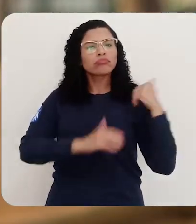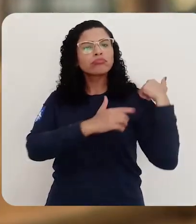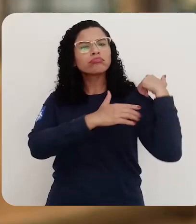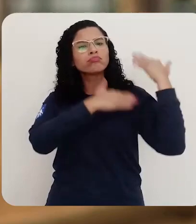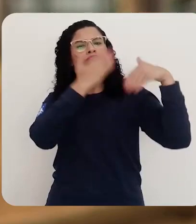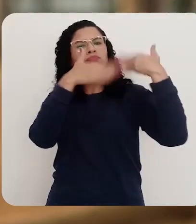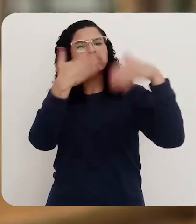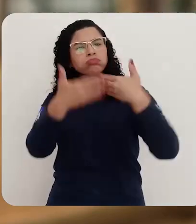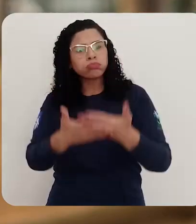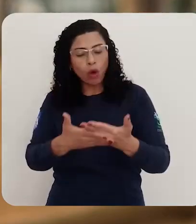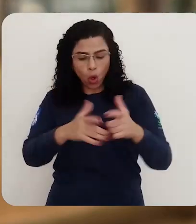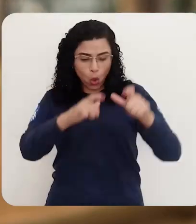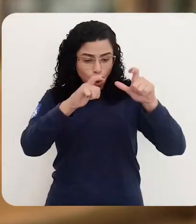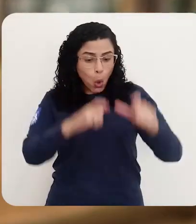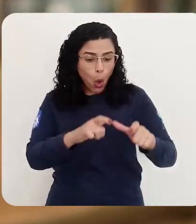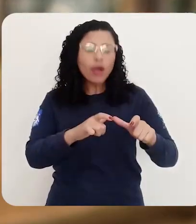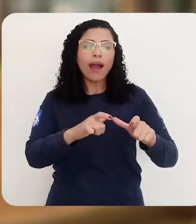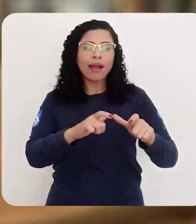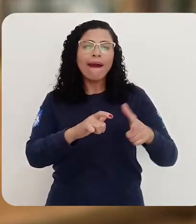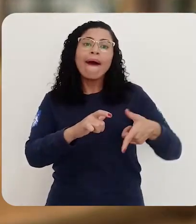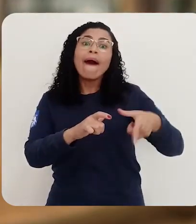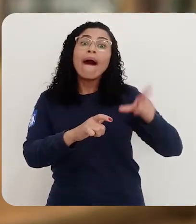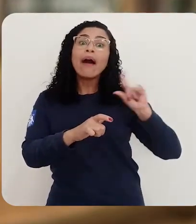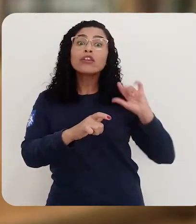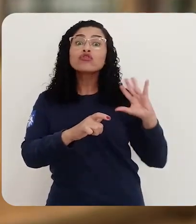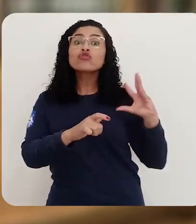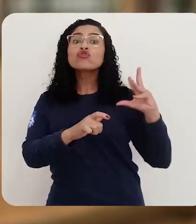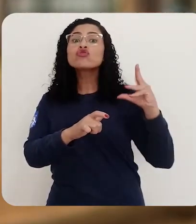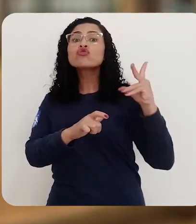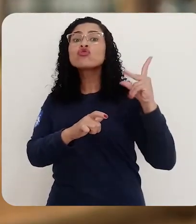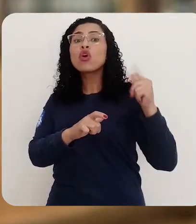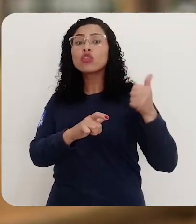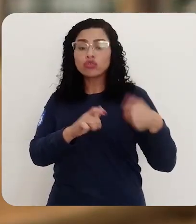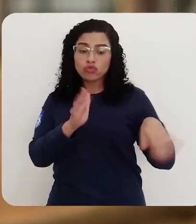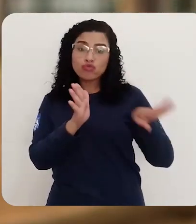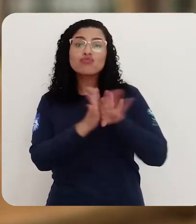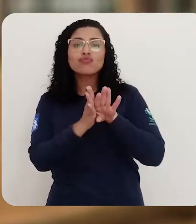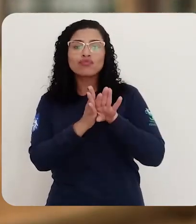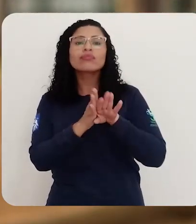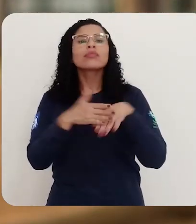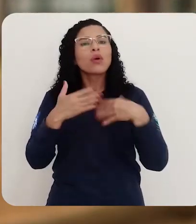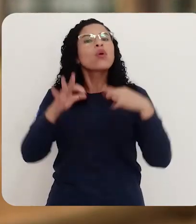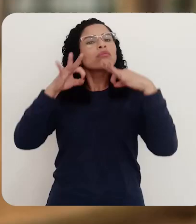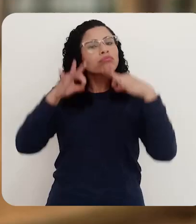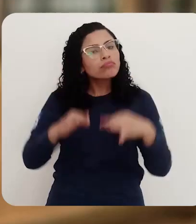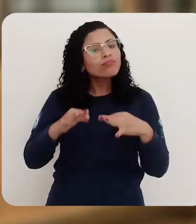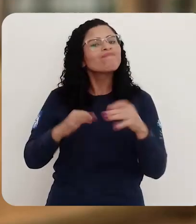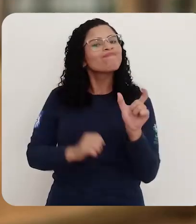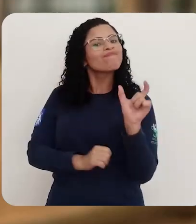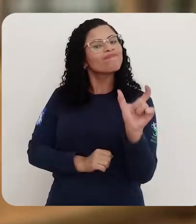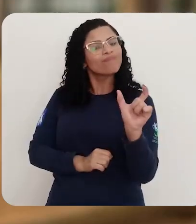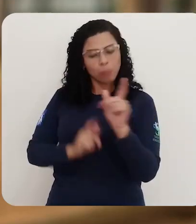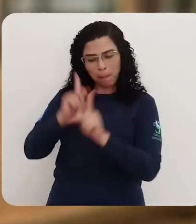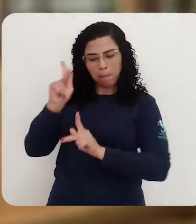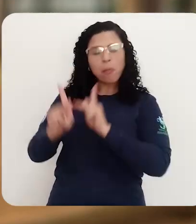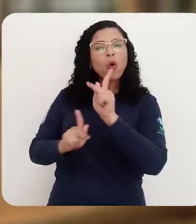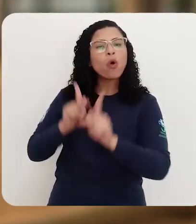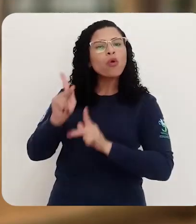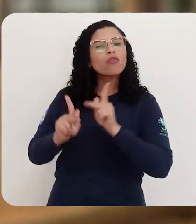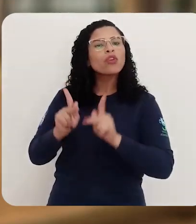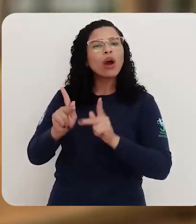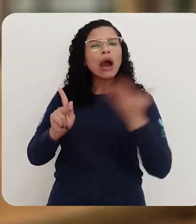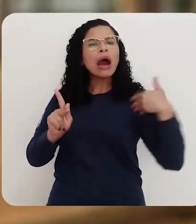aquele que estava em determinado local antes de todos os que vieram em seguida. E é a forma adequada de se referir